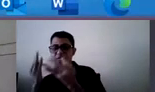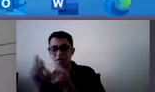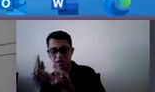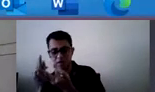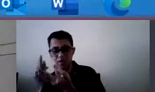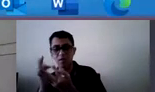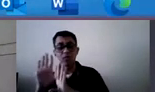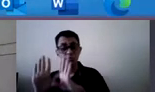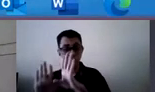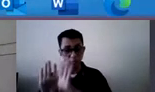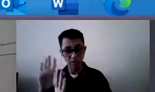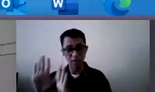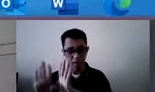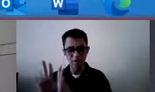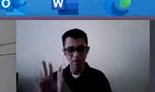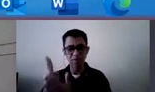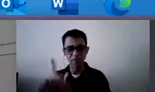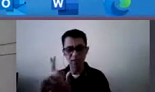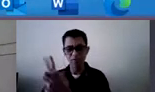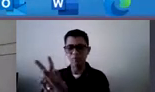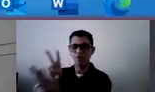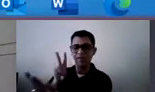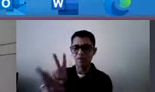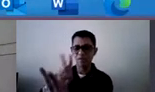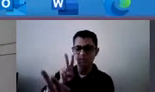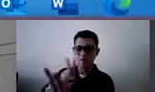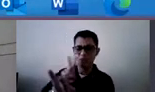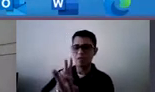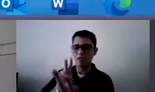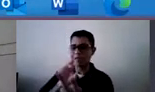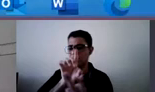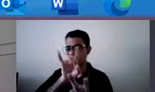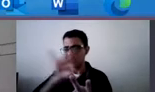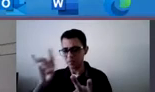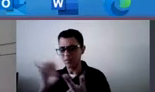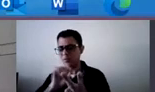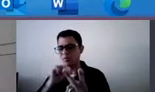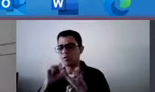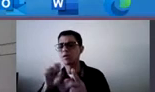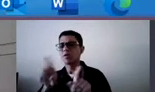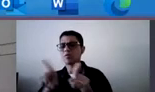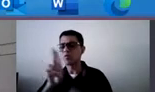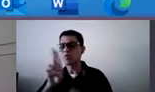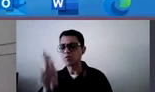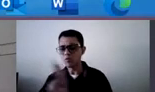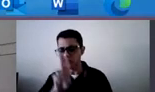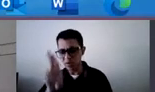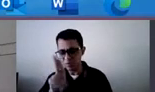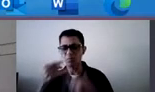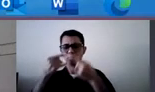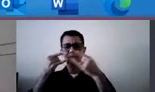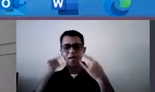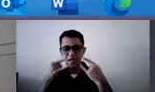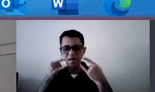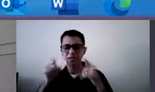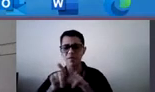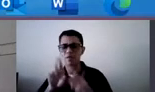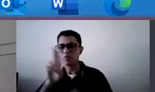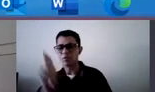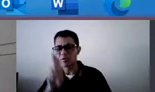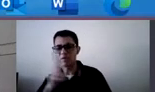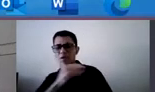do possível, sempre mantendo o distanciamento social, utilizando máscara, utilizando álcool